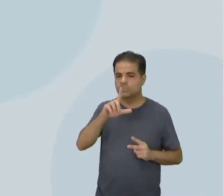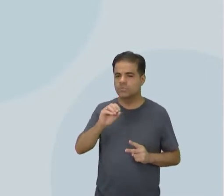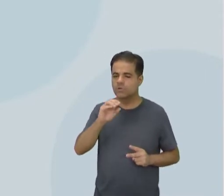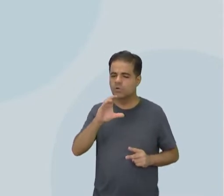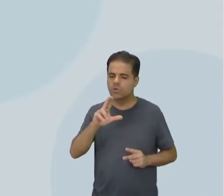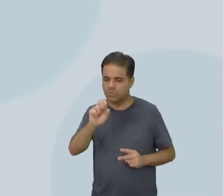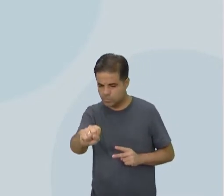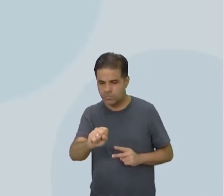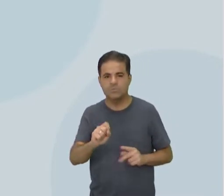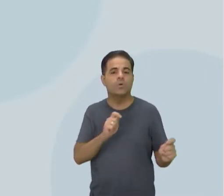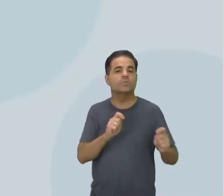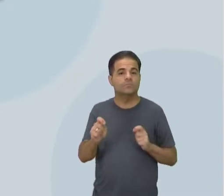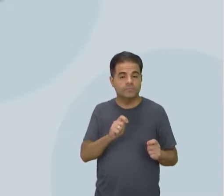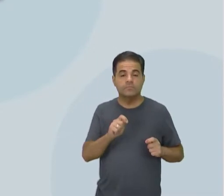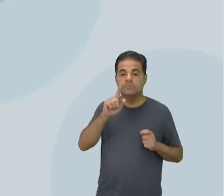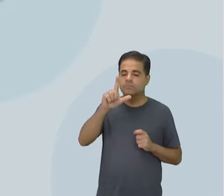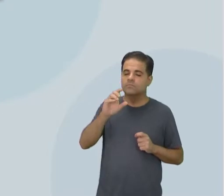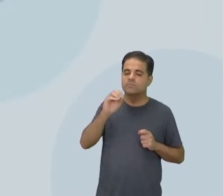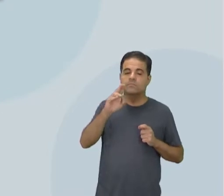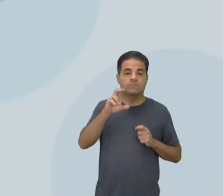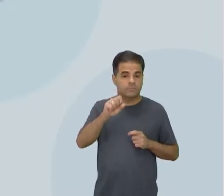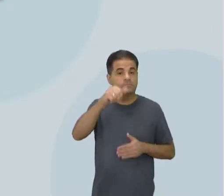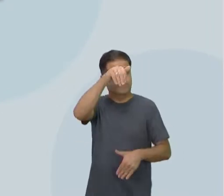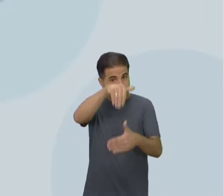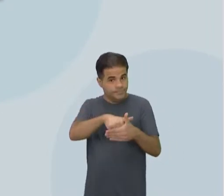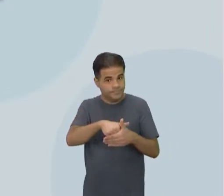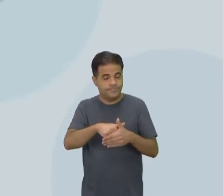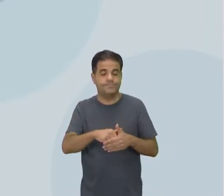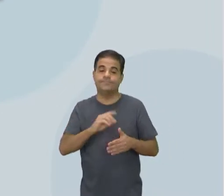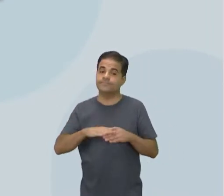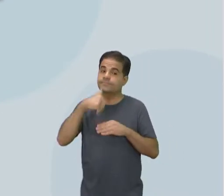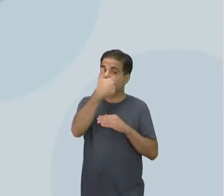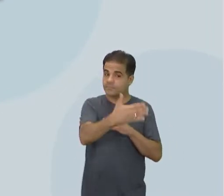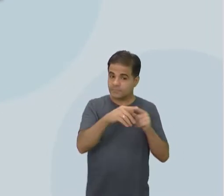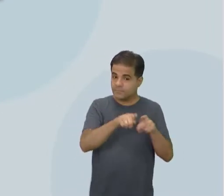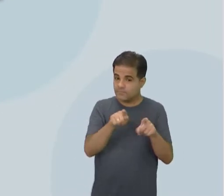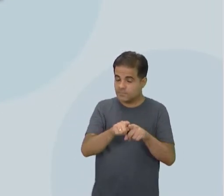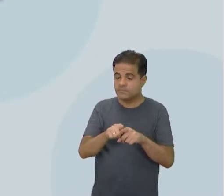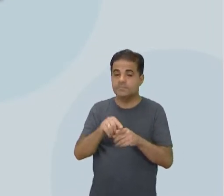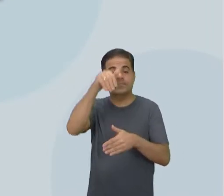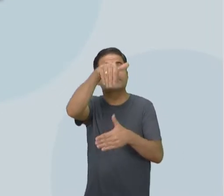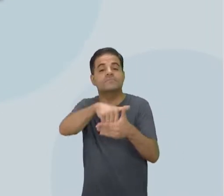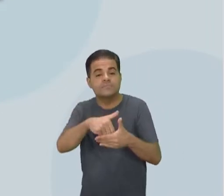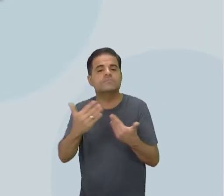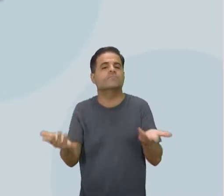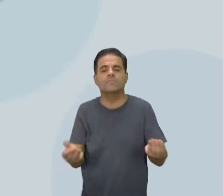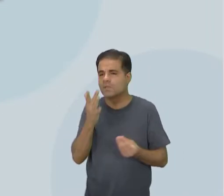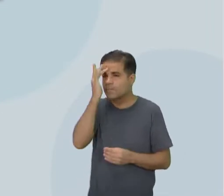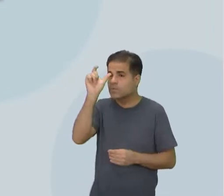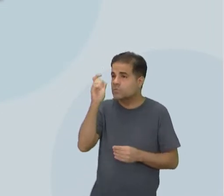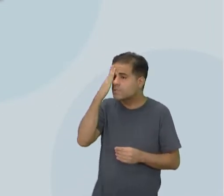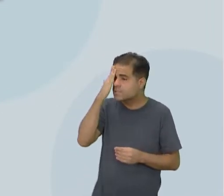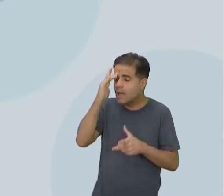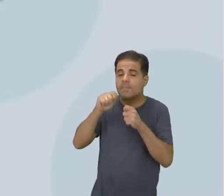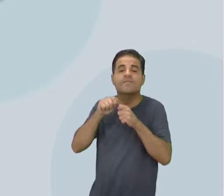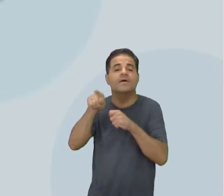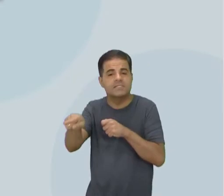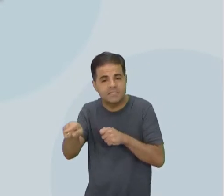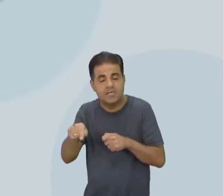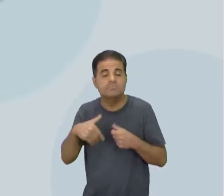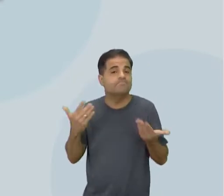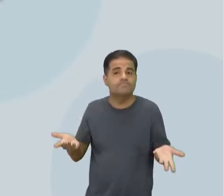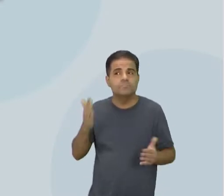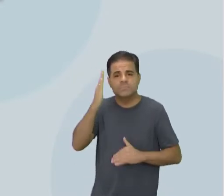de controle aí, né? Que é o locus de controle interno e o externo. O interno é o que o cara sabe fazer, o que